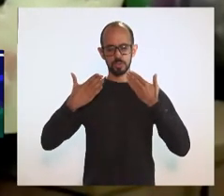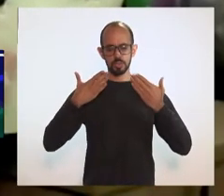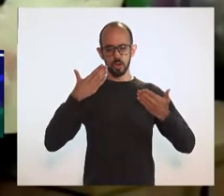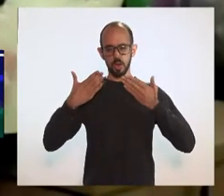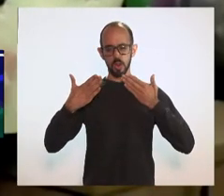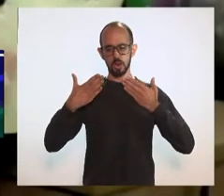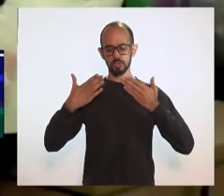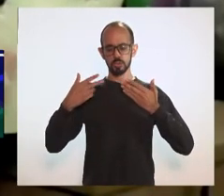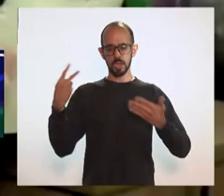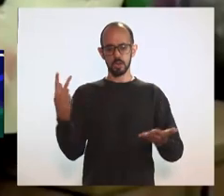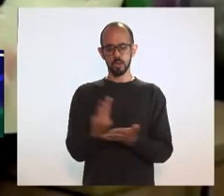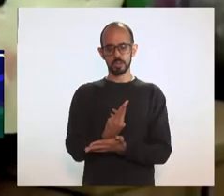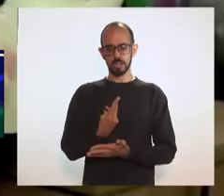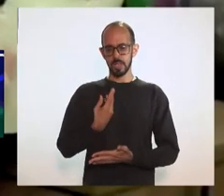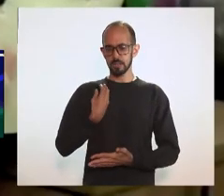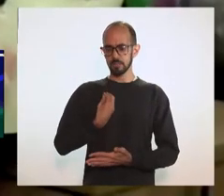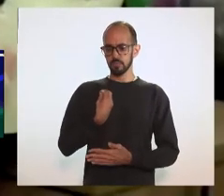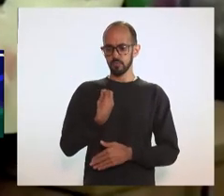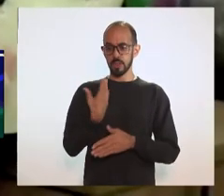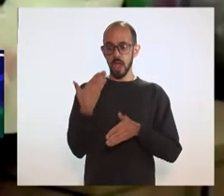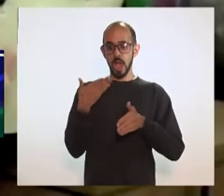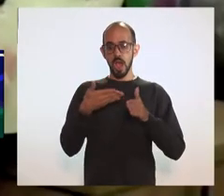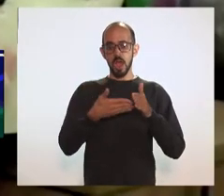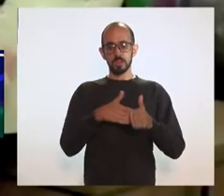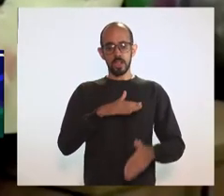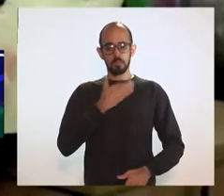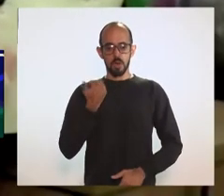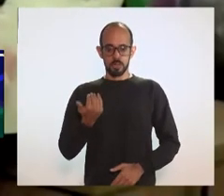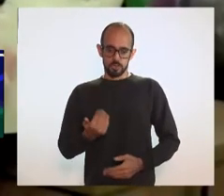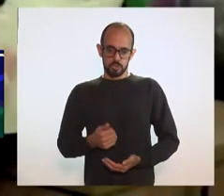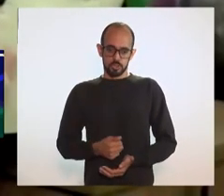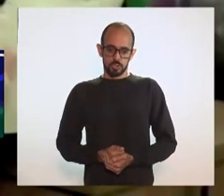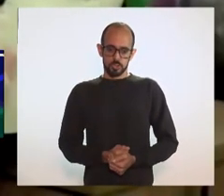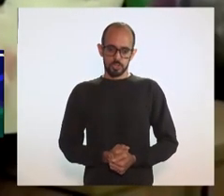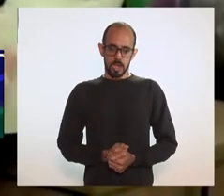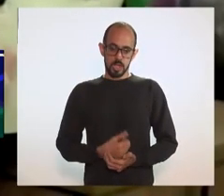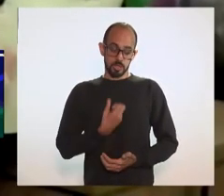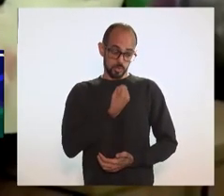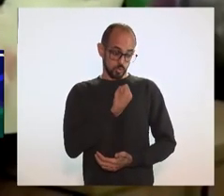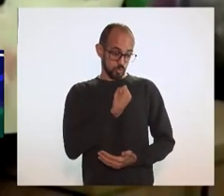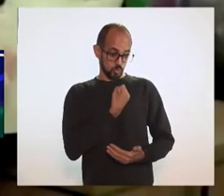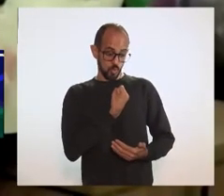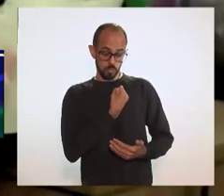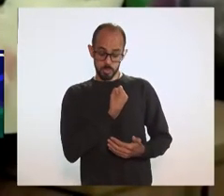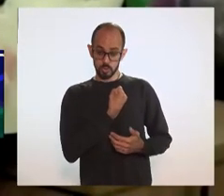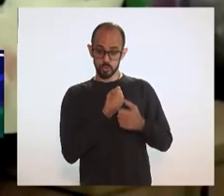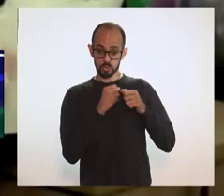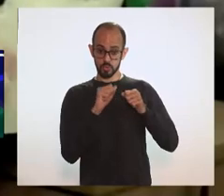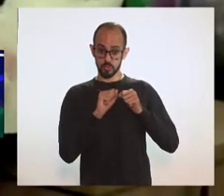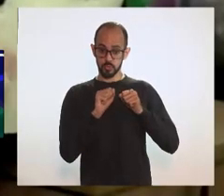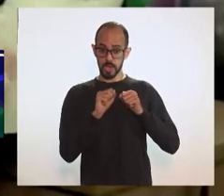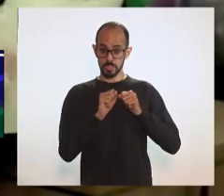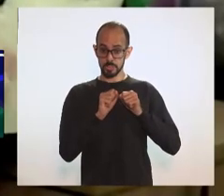meninas acarretarão para a vida toda. Então, esses números nos balizam